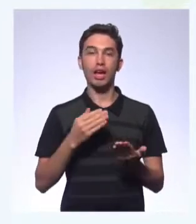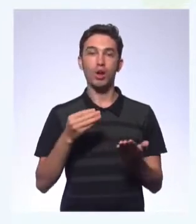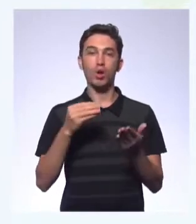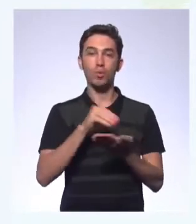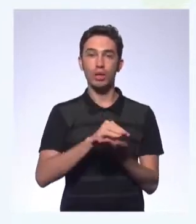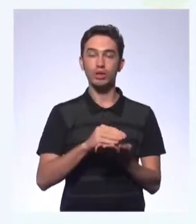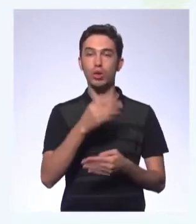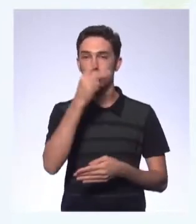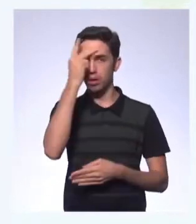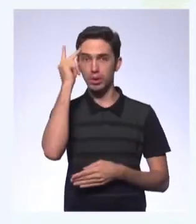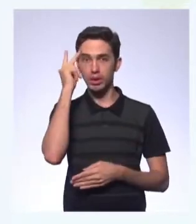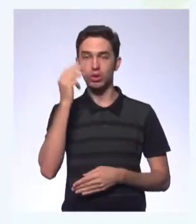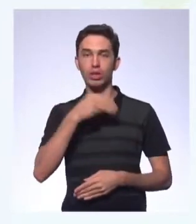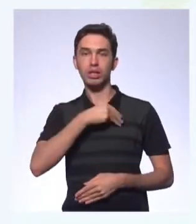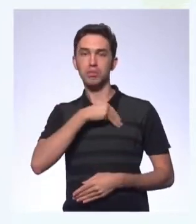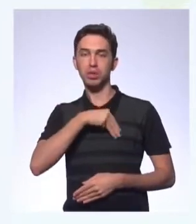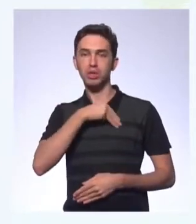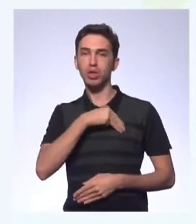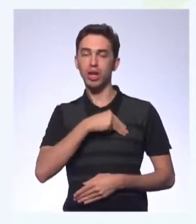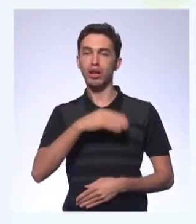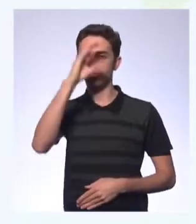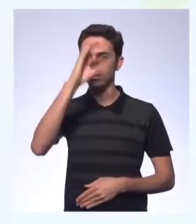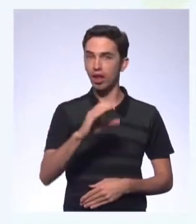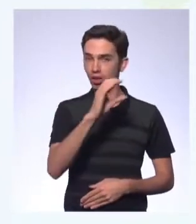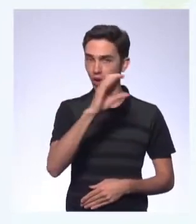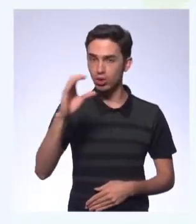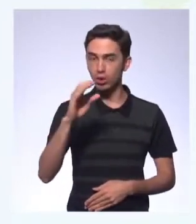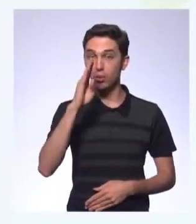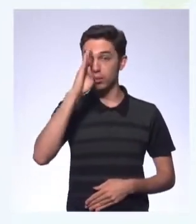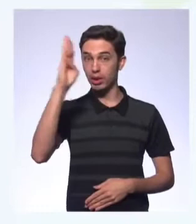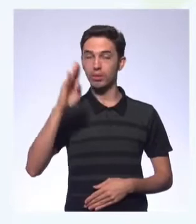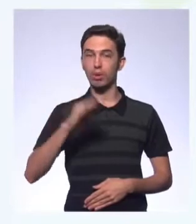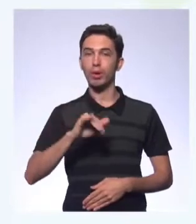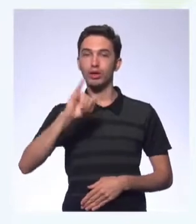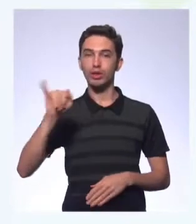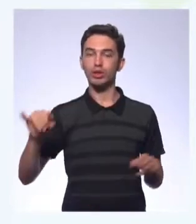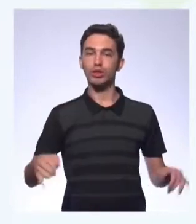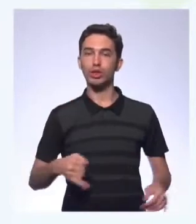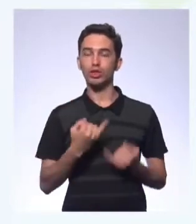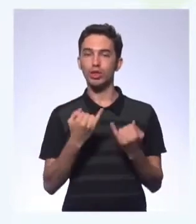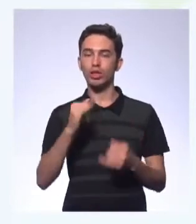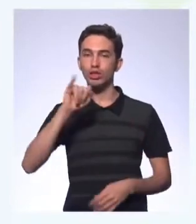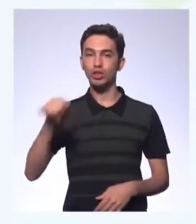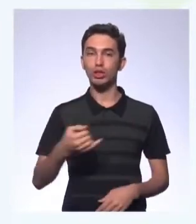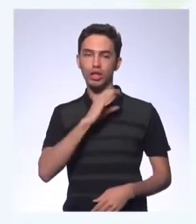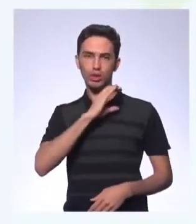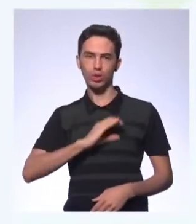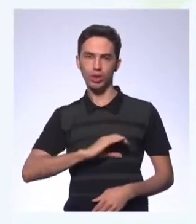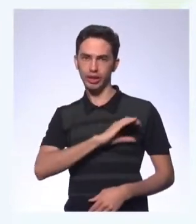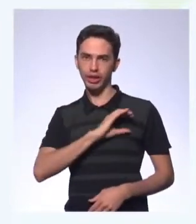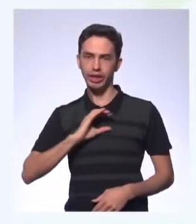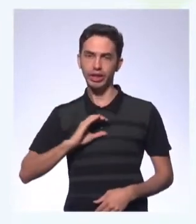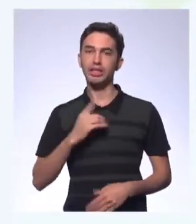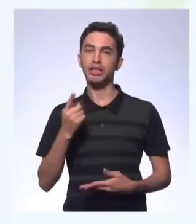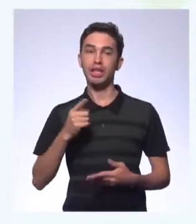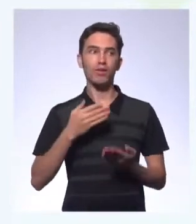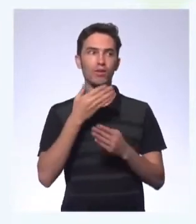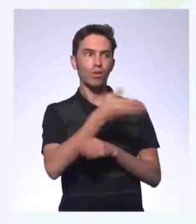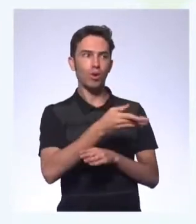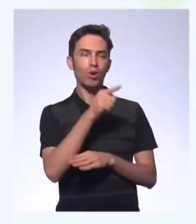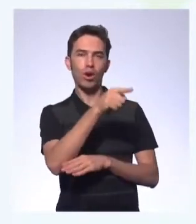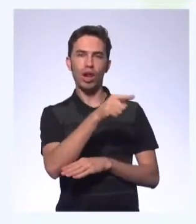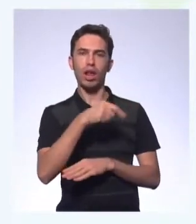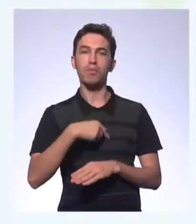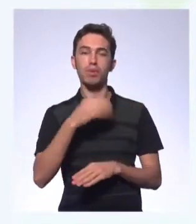introduzido por missionários católicos, especialmente jesuítas, que para lá se dirigiram a fim